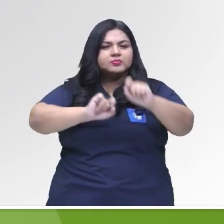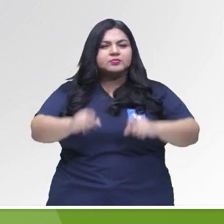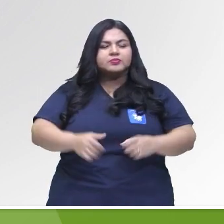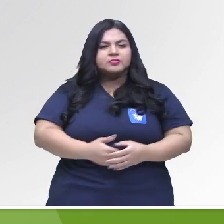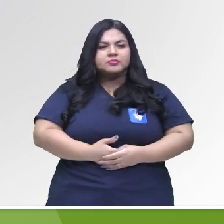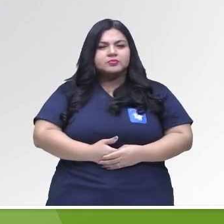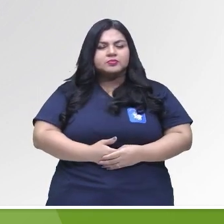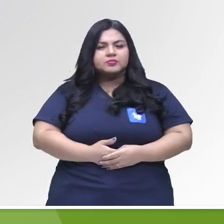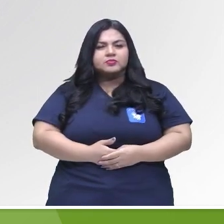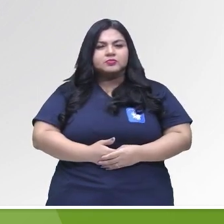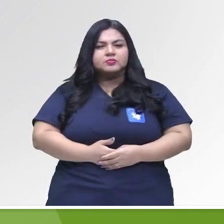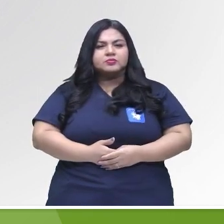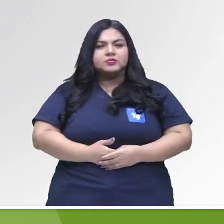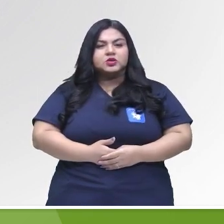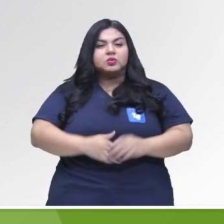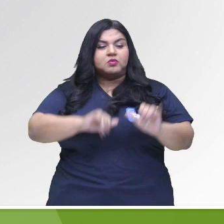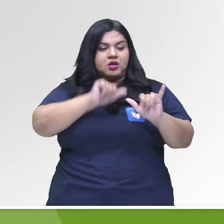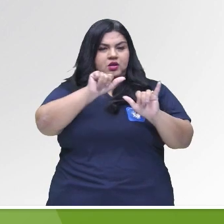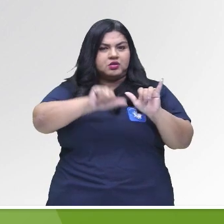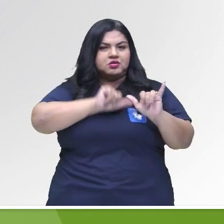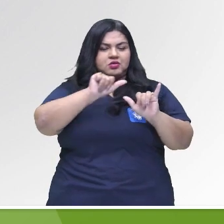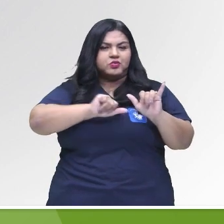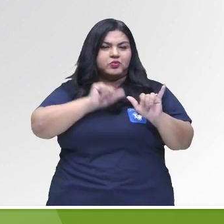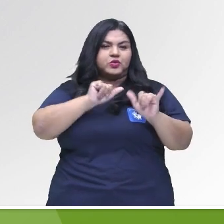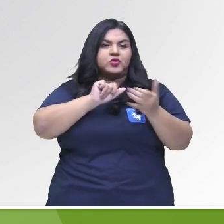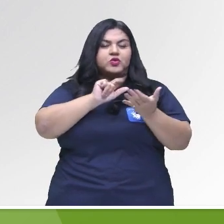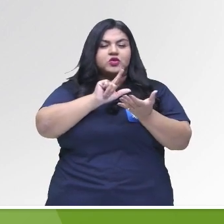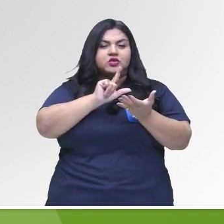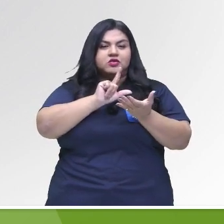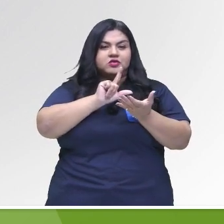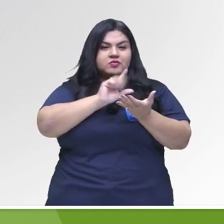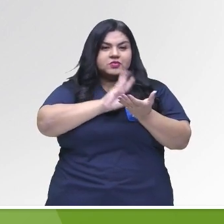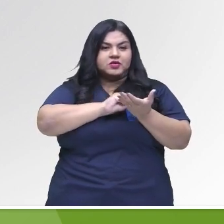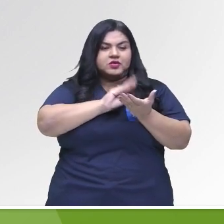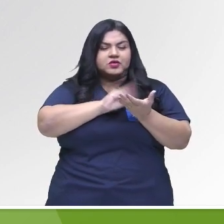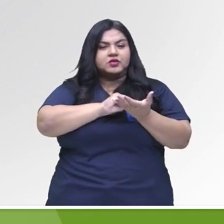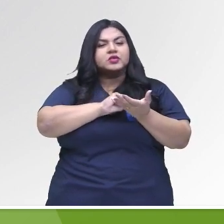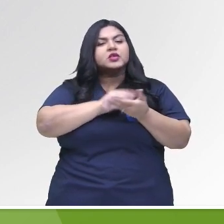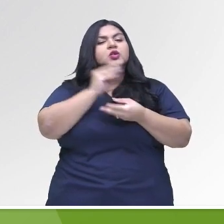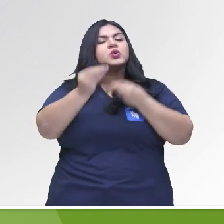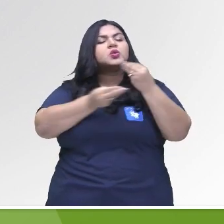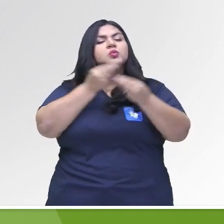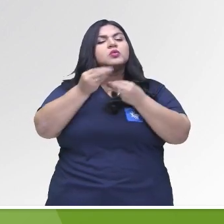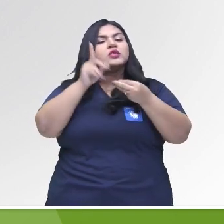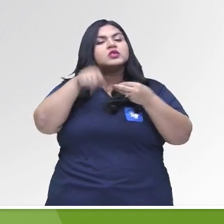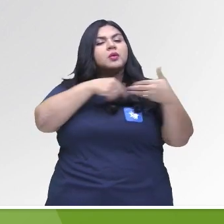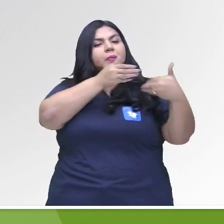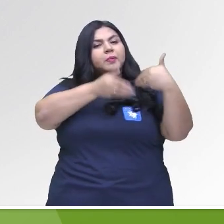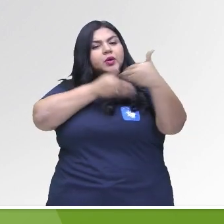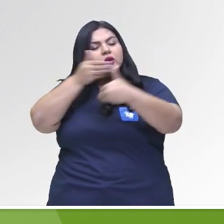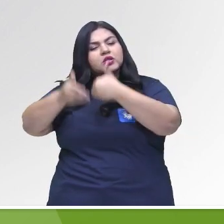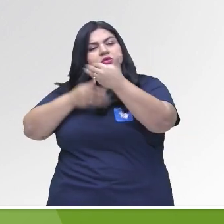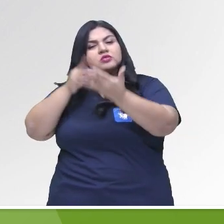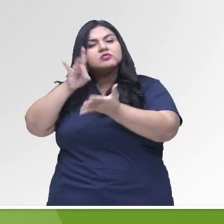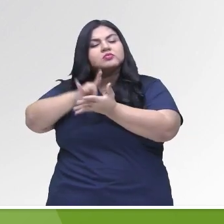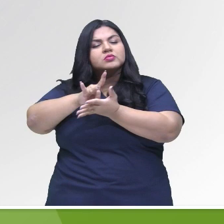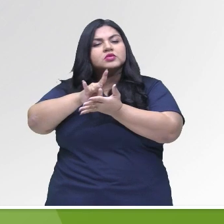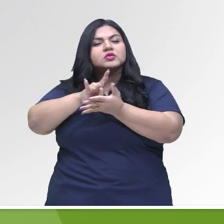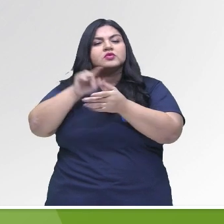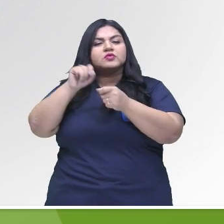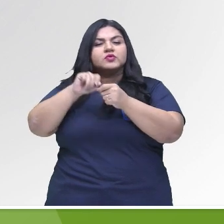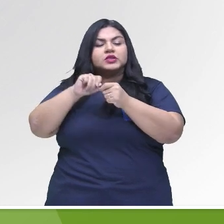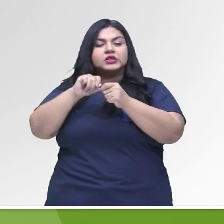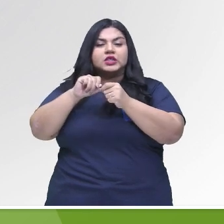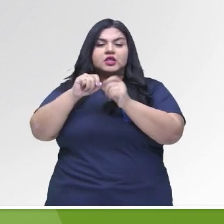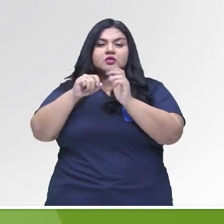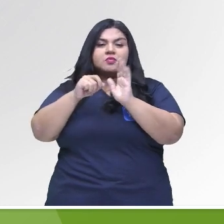uma reação de polimerização, tá? Mas agora eu vou mostrar para vocês como que seria esse processo. Na verdade, né, fazer uma